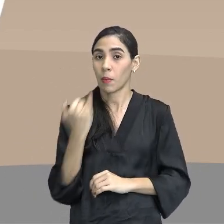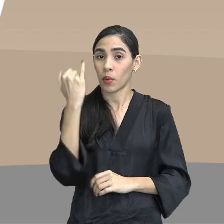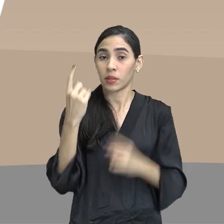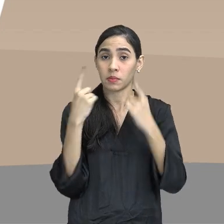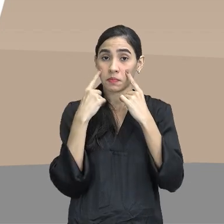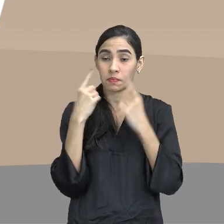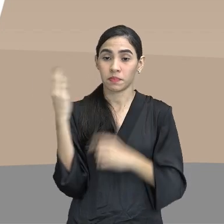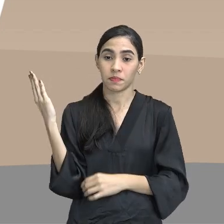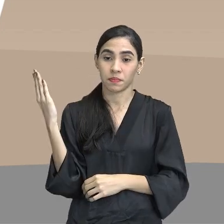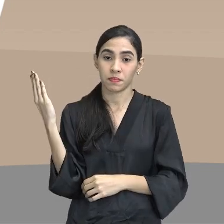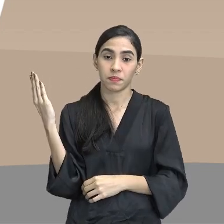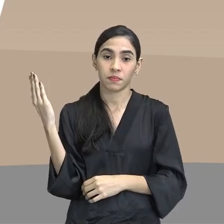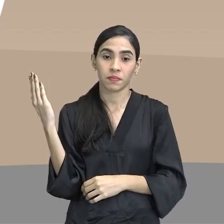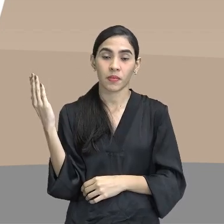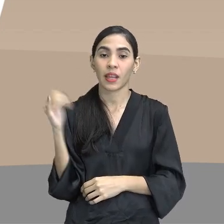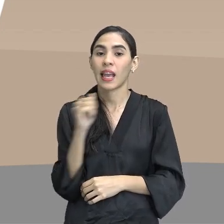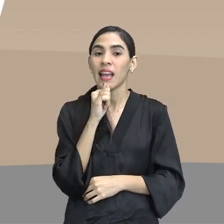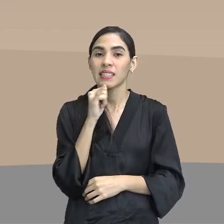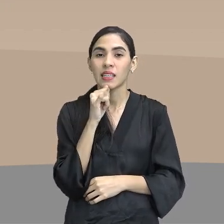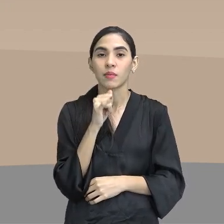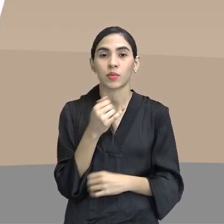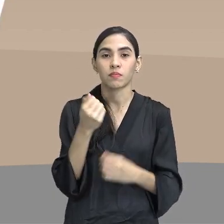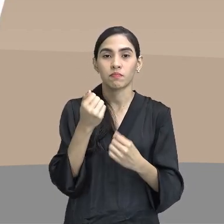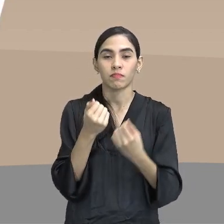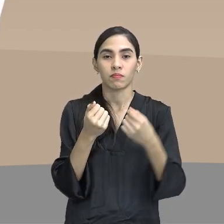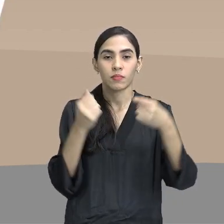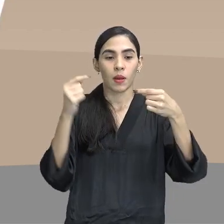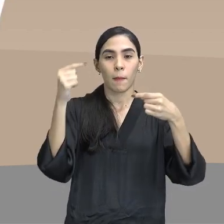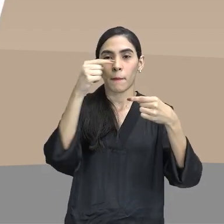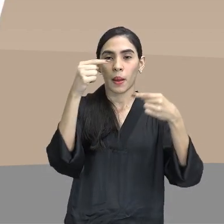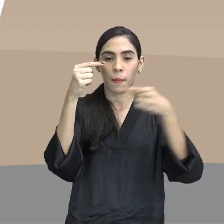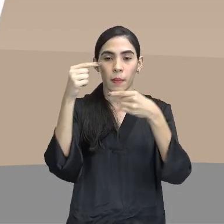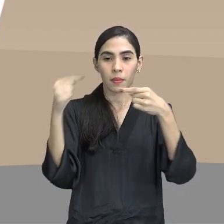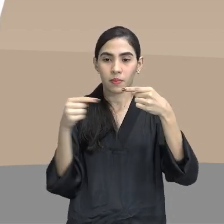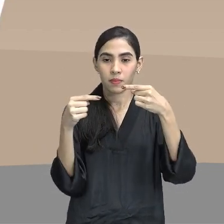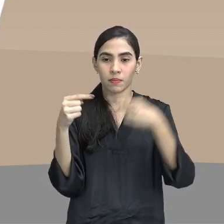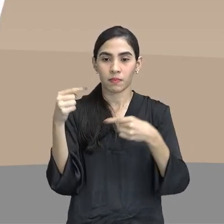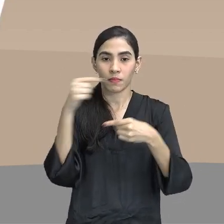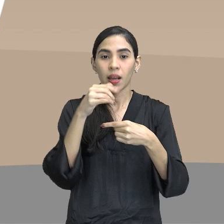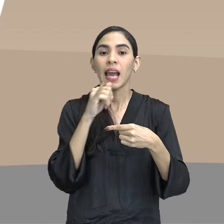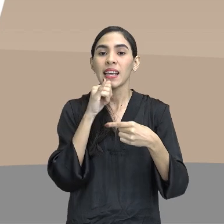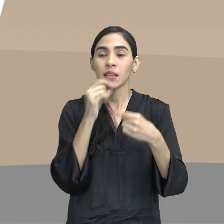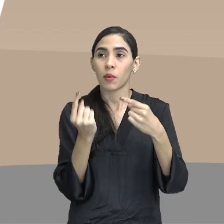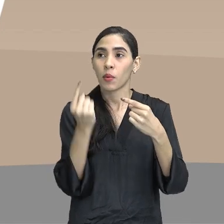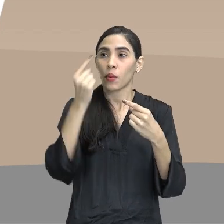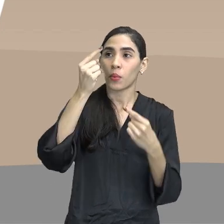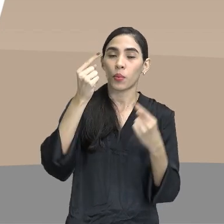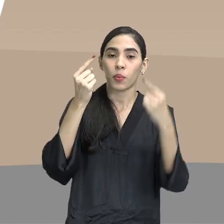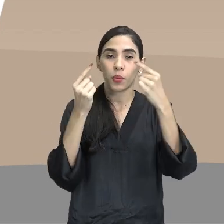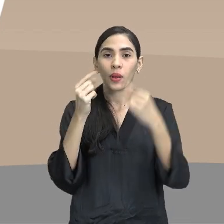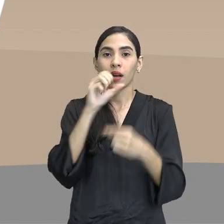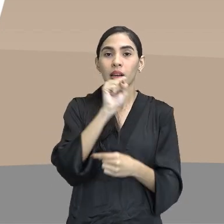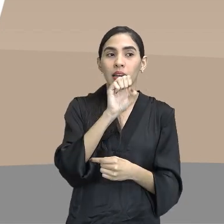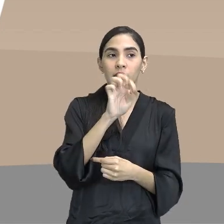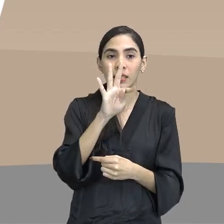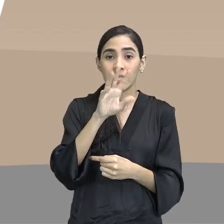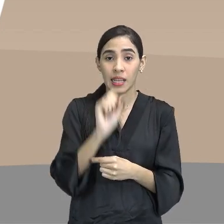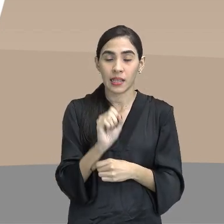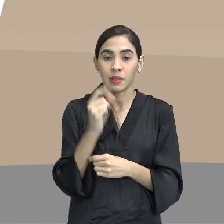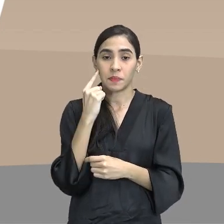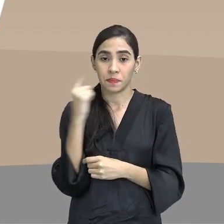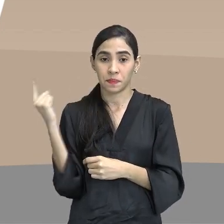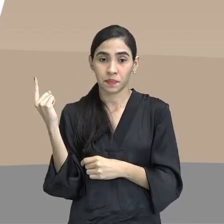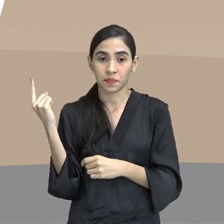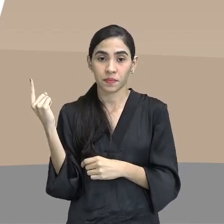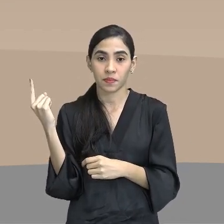nessa imagem são essas setas. Observa a quantidade de setas que estão apontando para cima. A gente tem aí, ó, emissão de gás